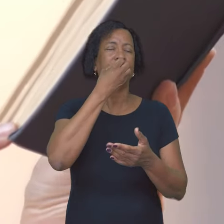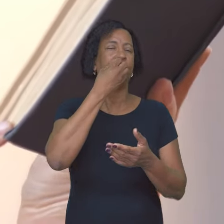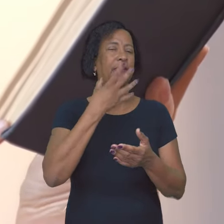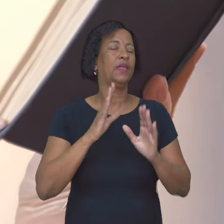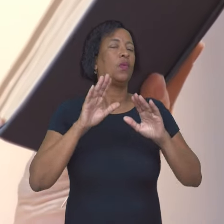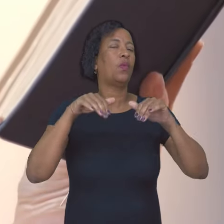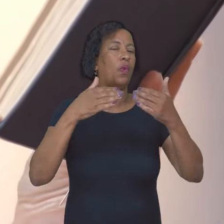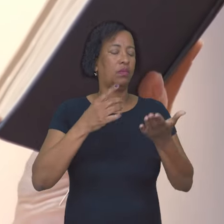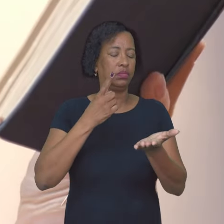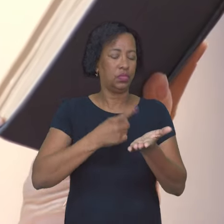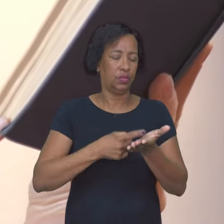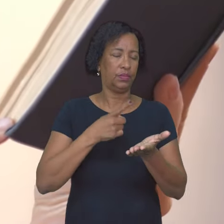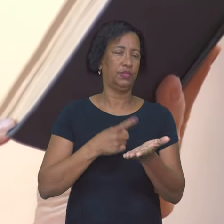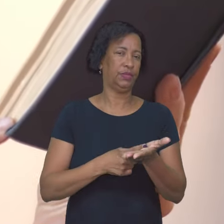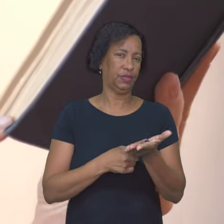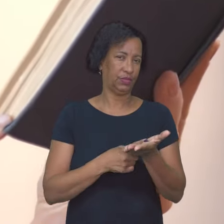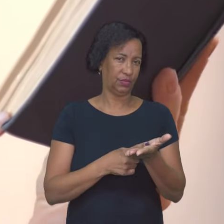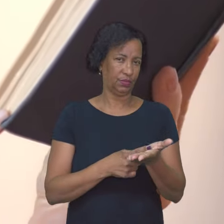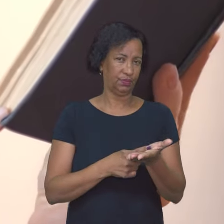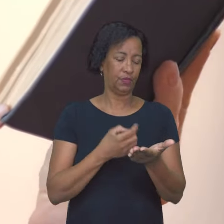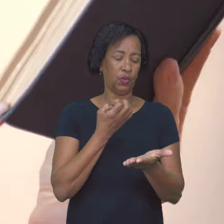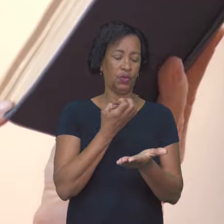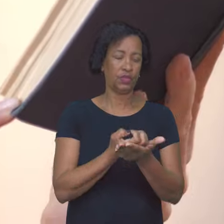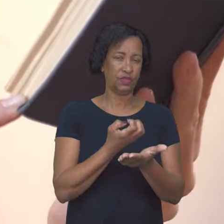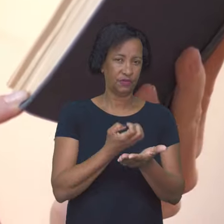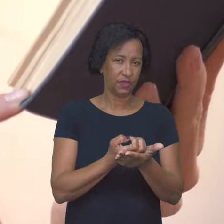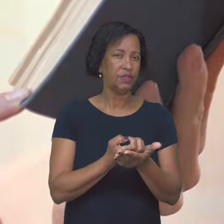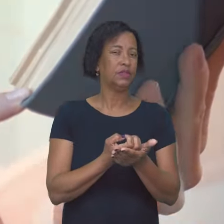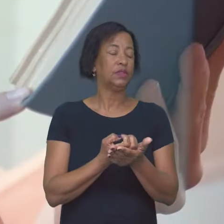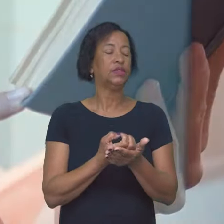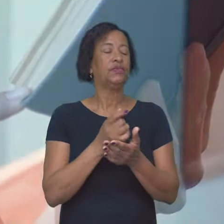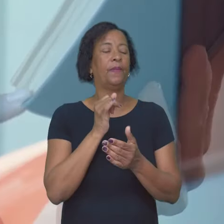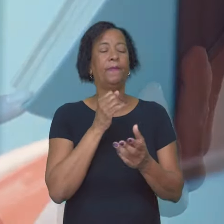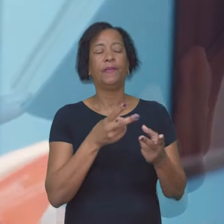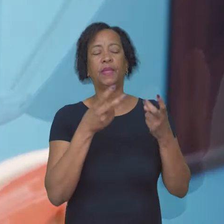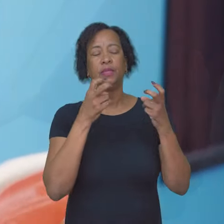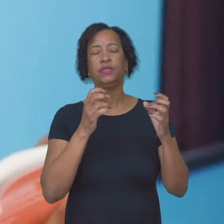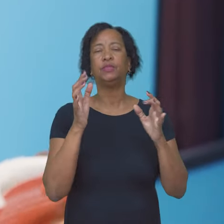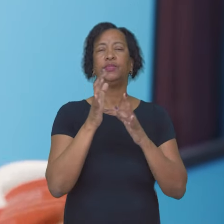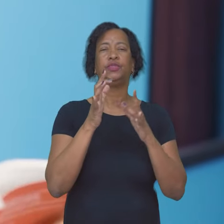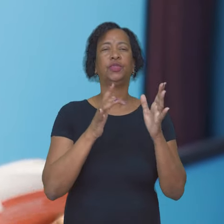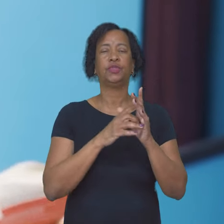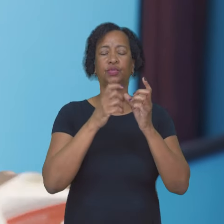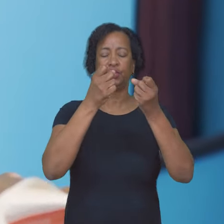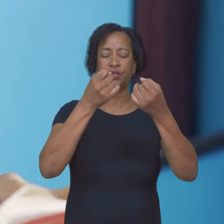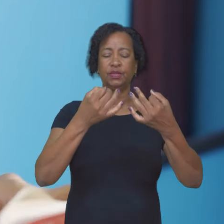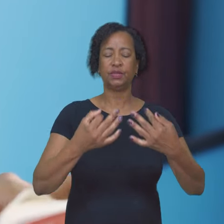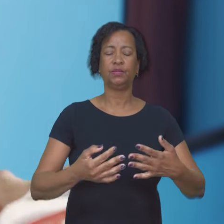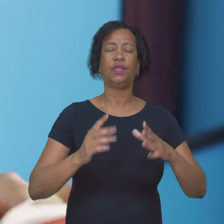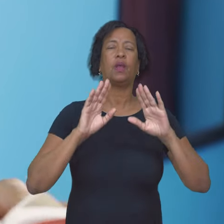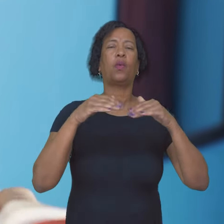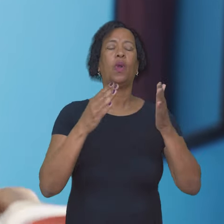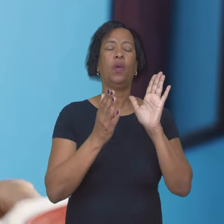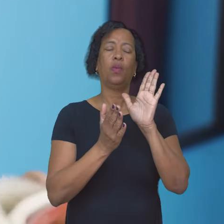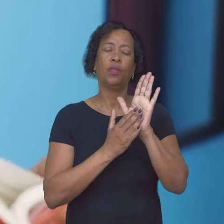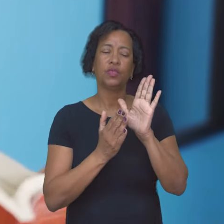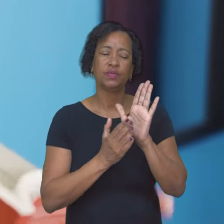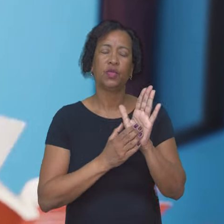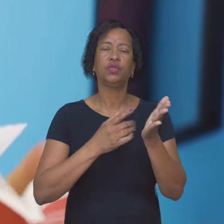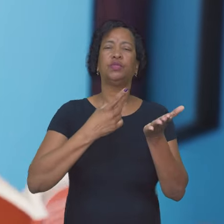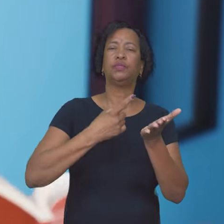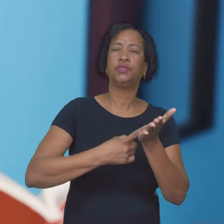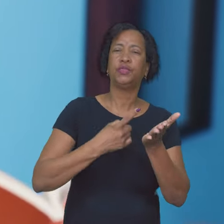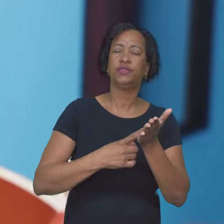qual era a sua missão lendo os Evangelhos ouvimos Jesus contar por veio ao mundo qual era o seu propósito e qual era a sua